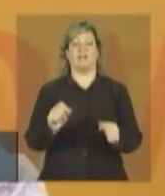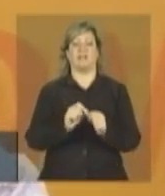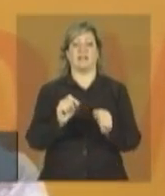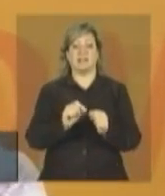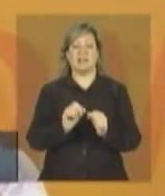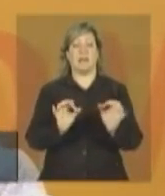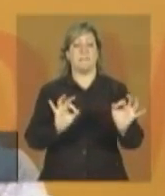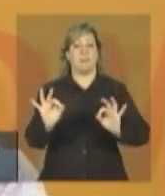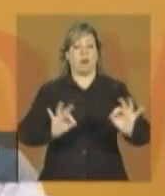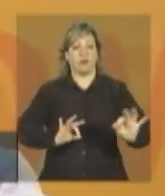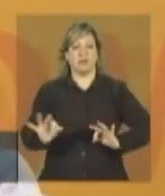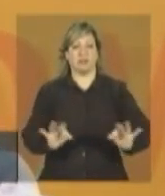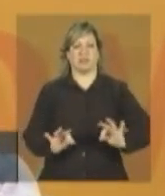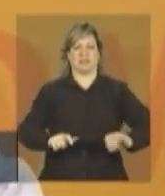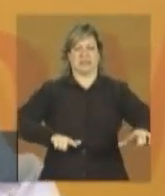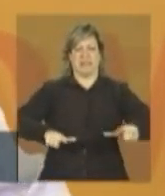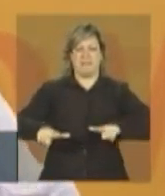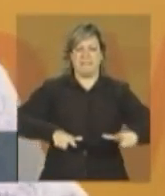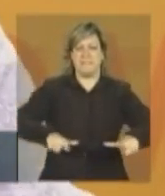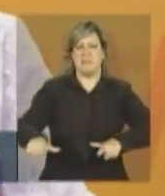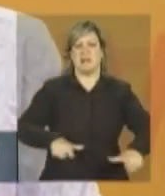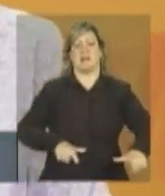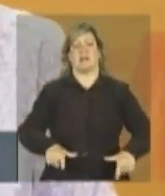realizar projetos e ações,